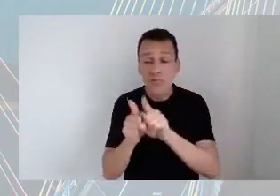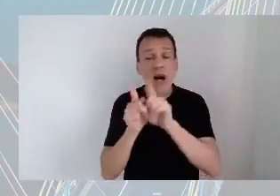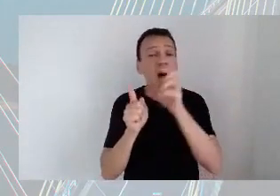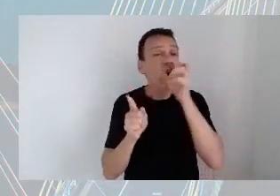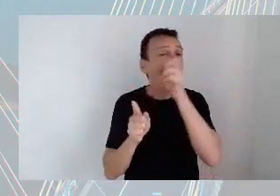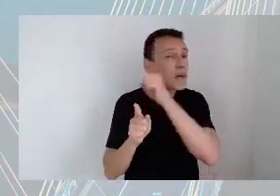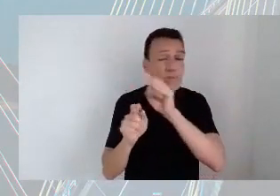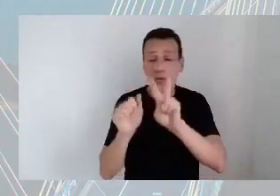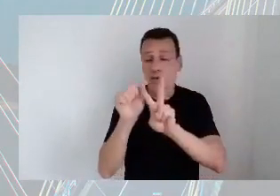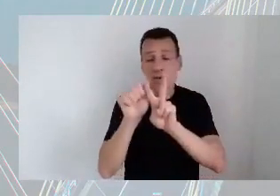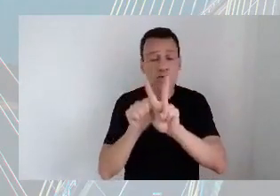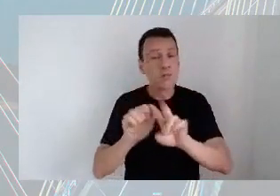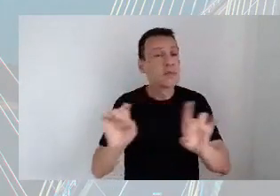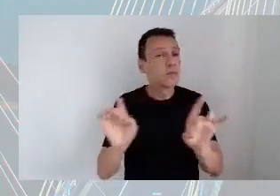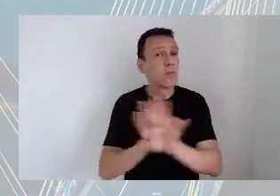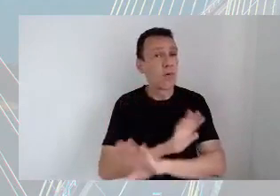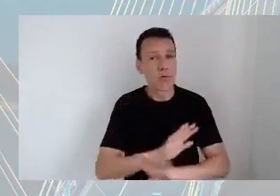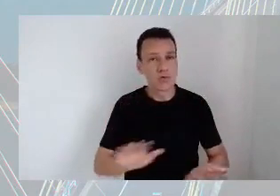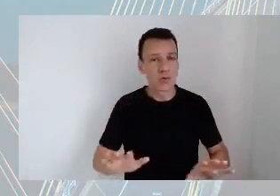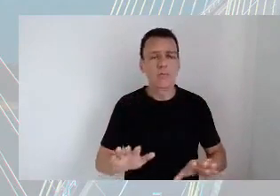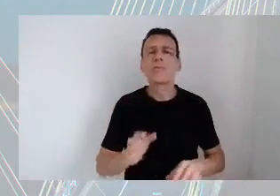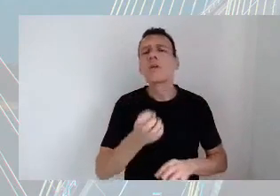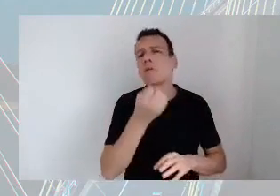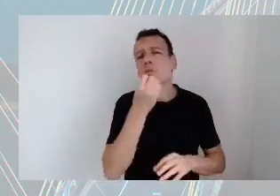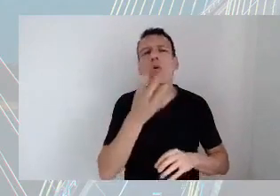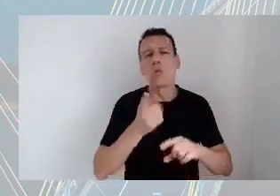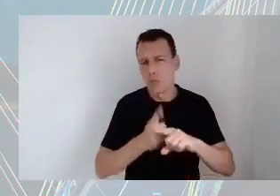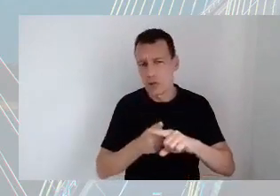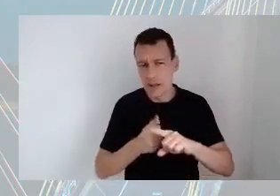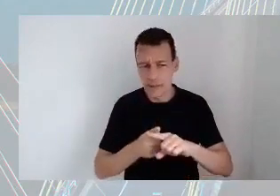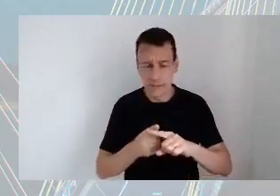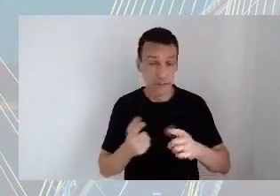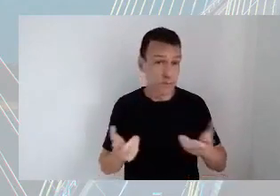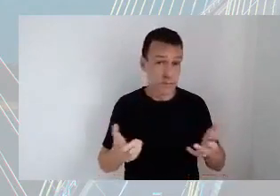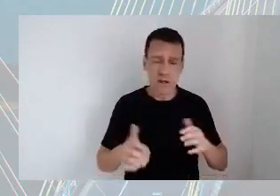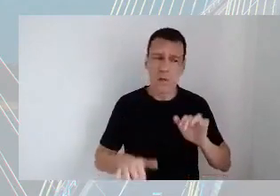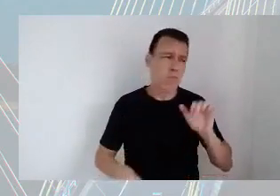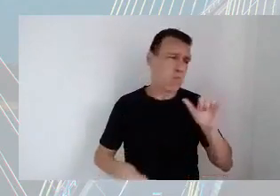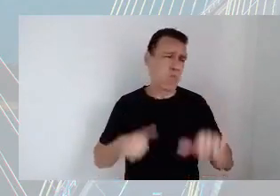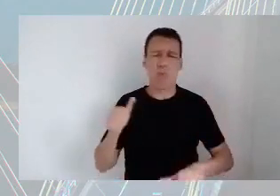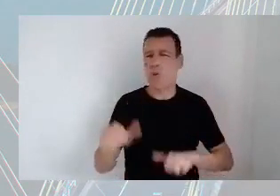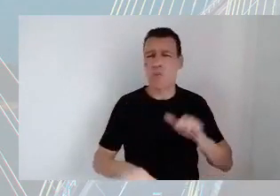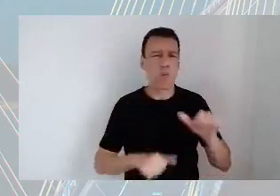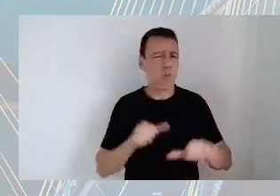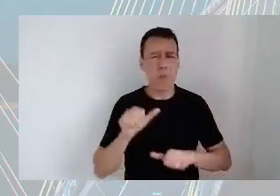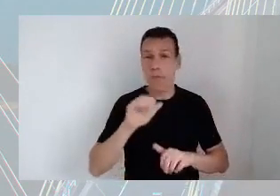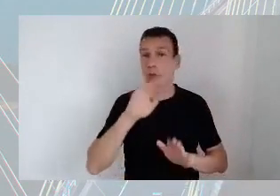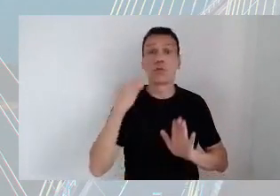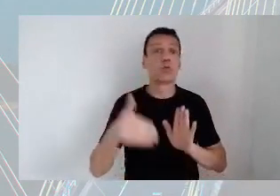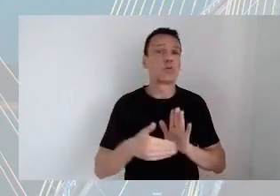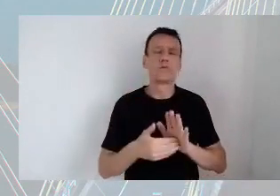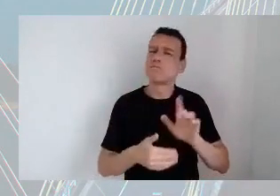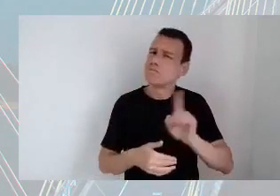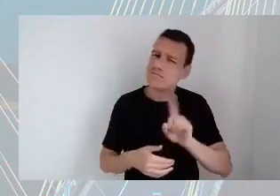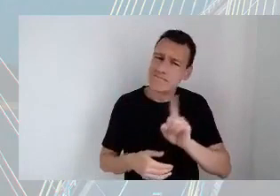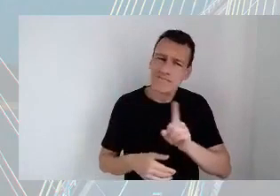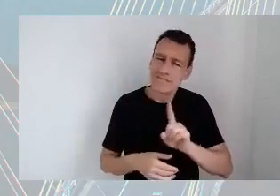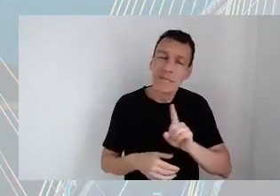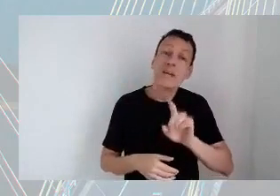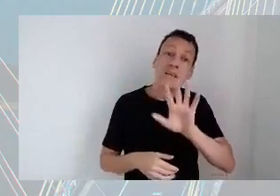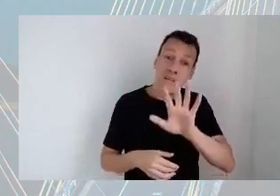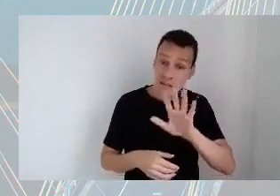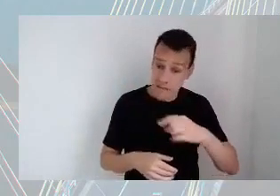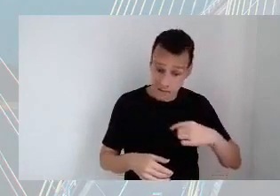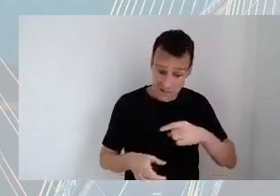essa solução, sem reestruturar tudo, eles tinham uma robustez muito maior para atender ali